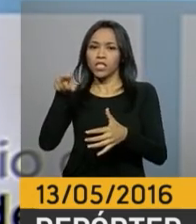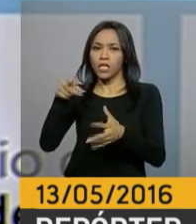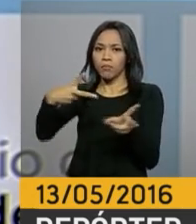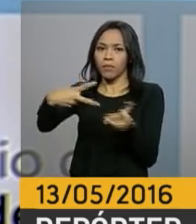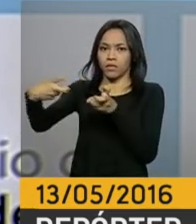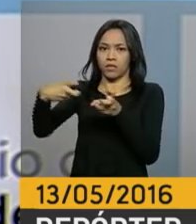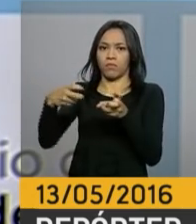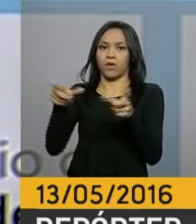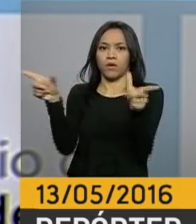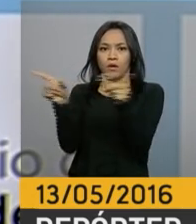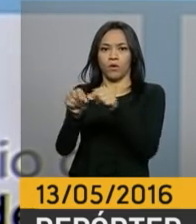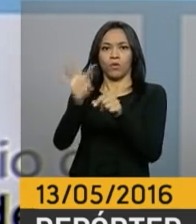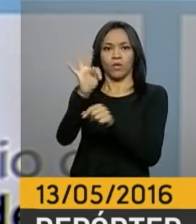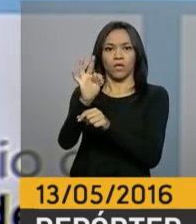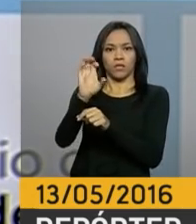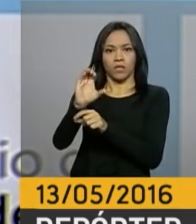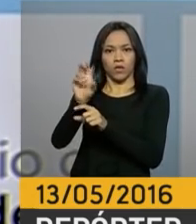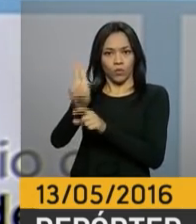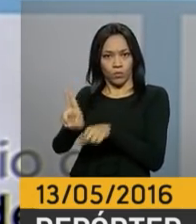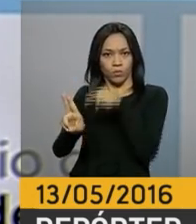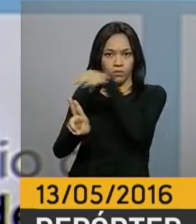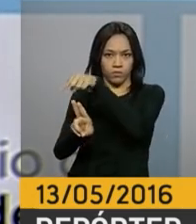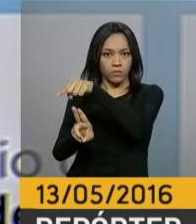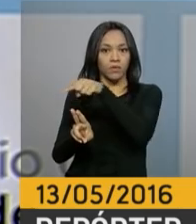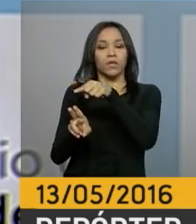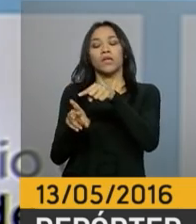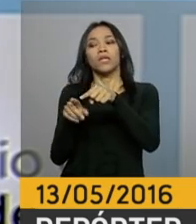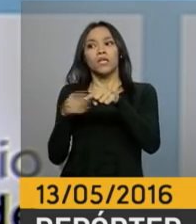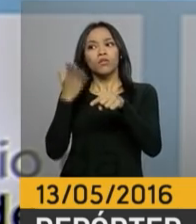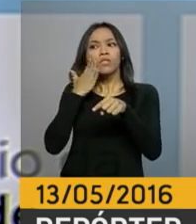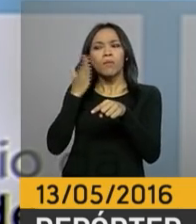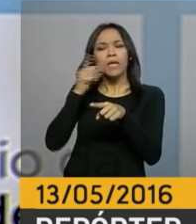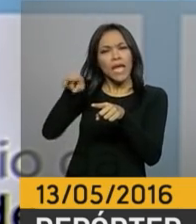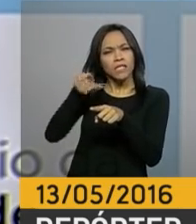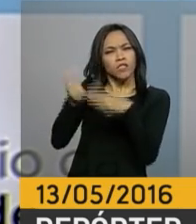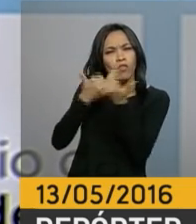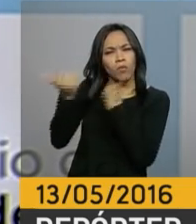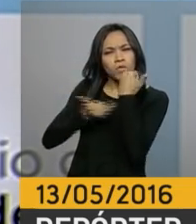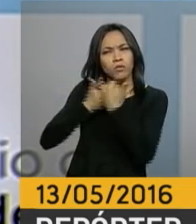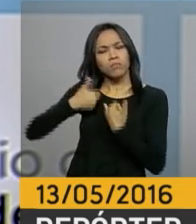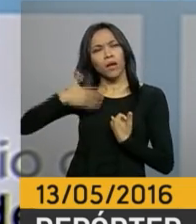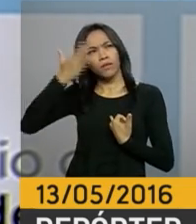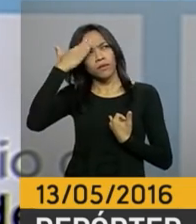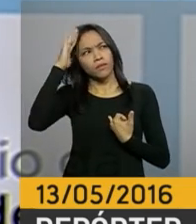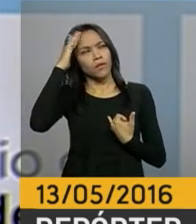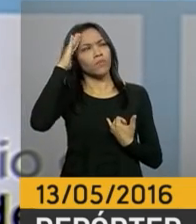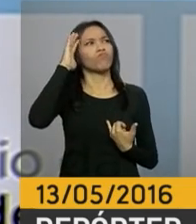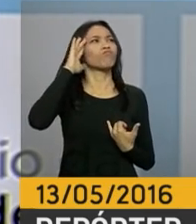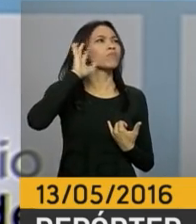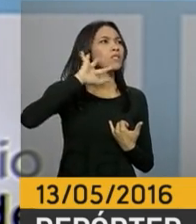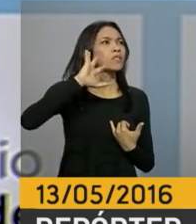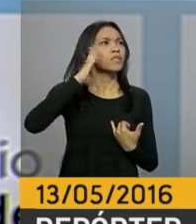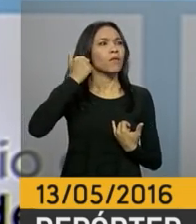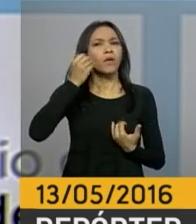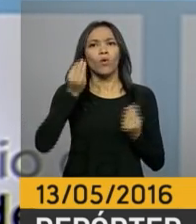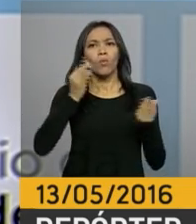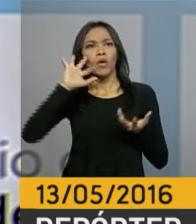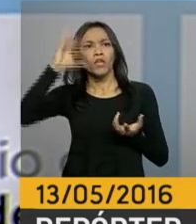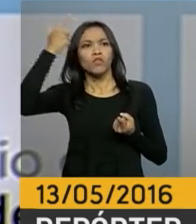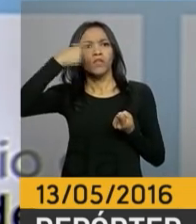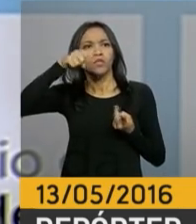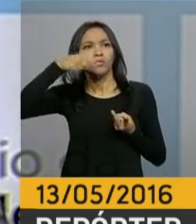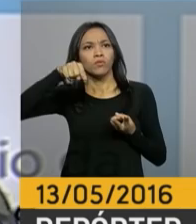atuar rapidamente e e sanar esta esse indício de irregularidade a